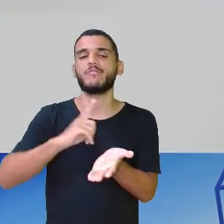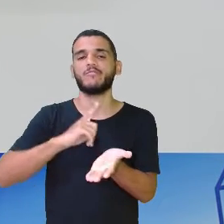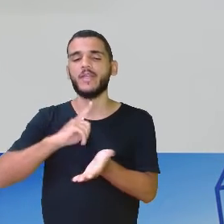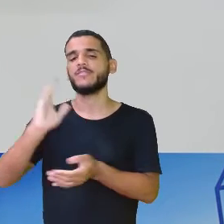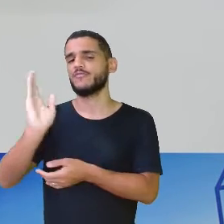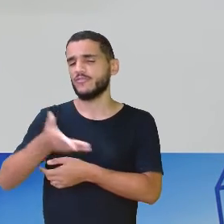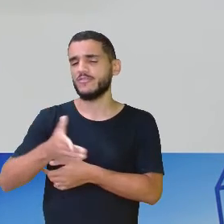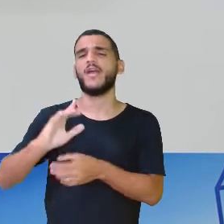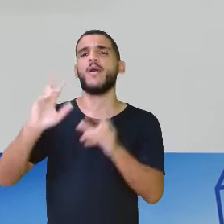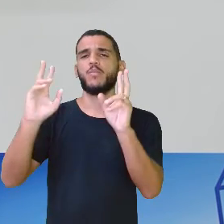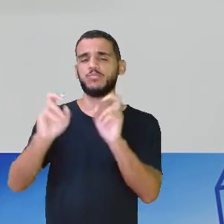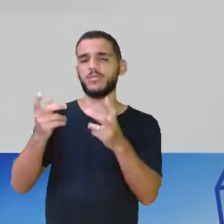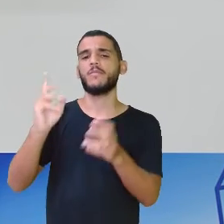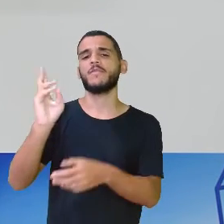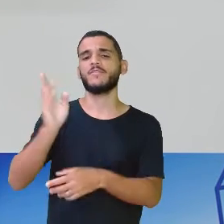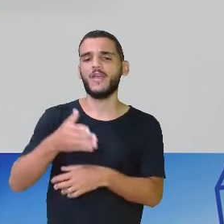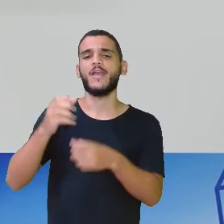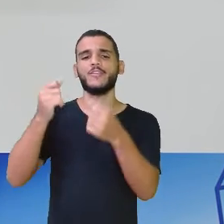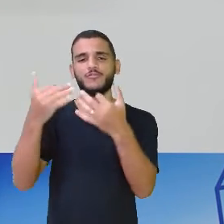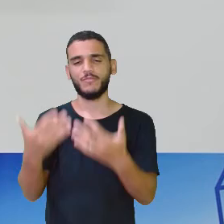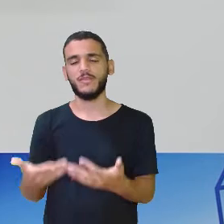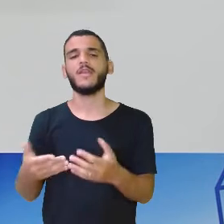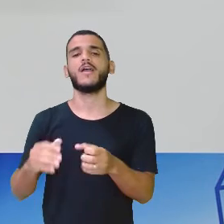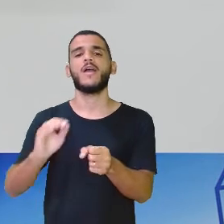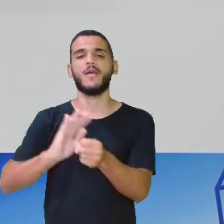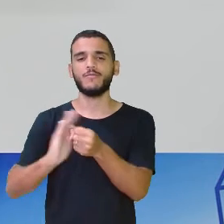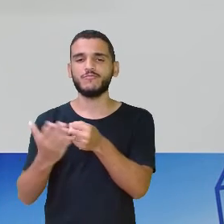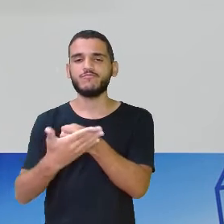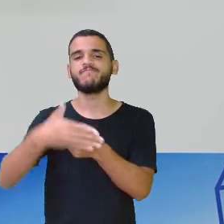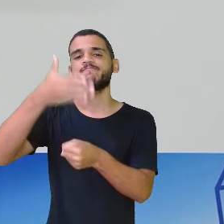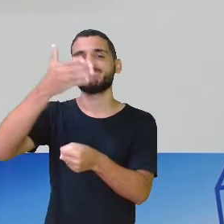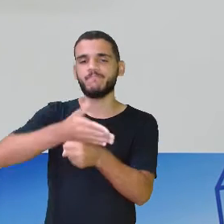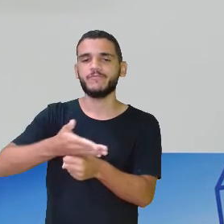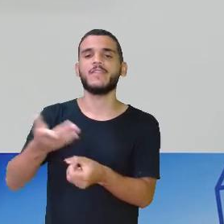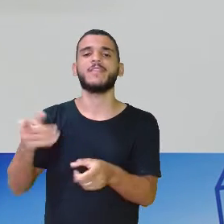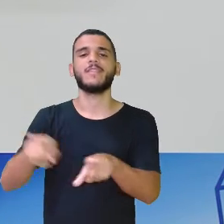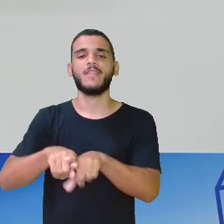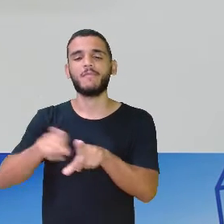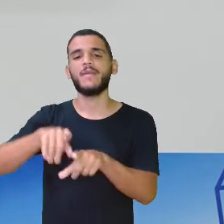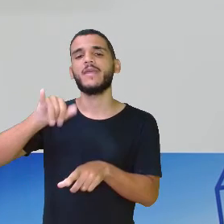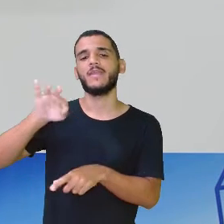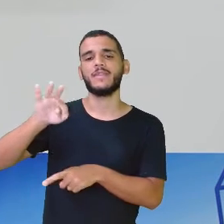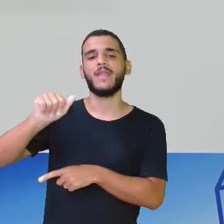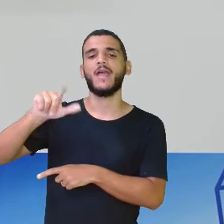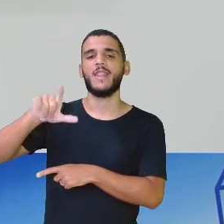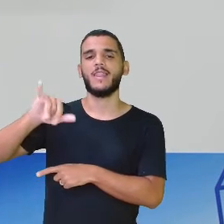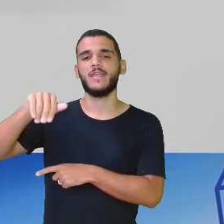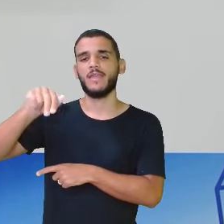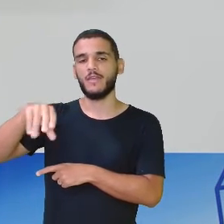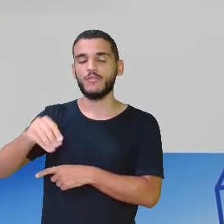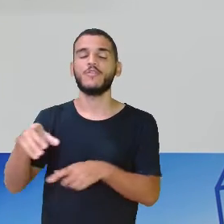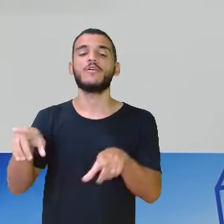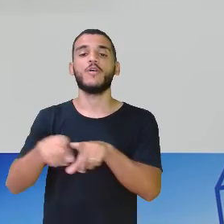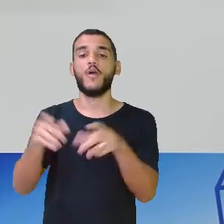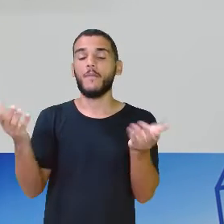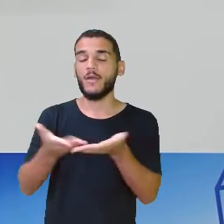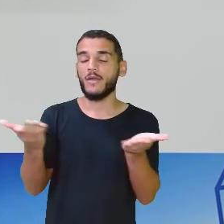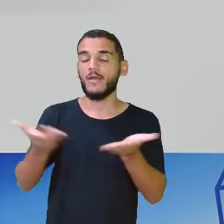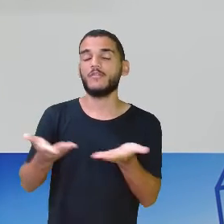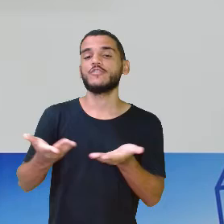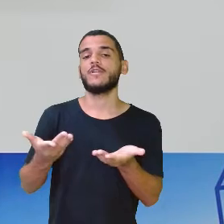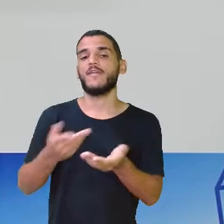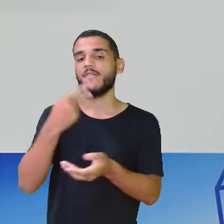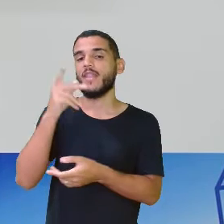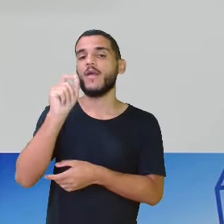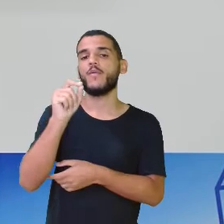tema. Falamos sobre o fascismo italiano e hoje nós vamos começar a falar aqui sobre o nazismo alemão.